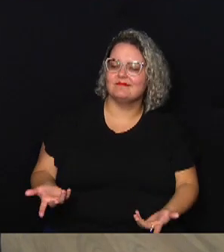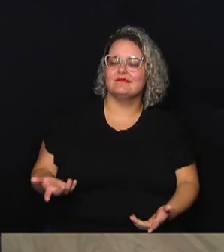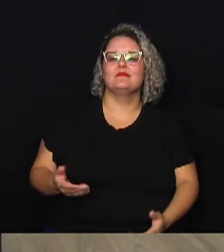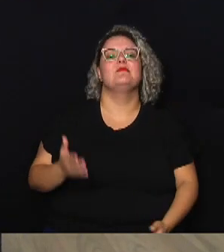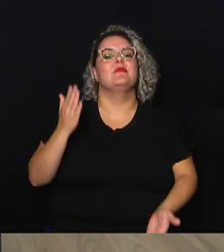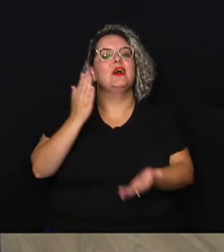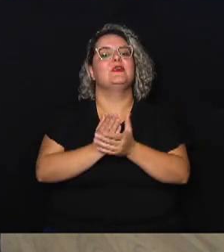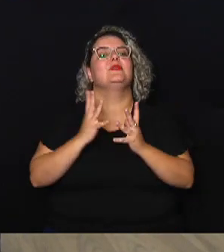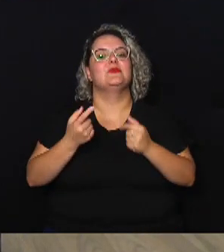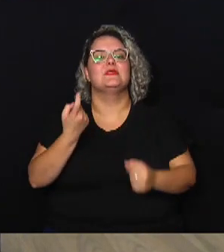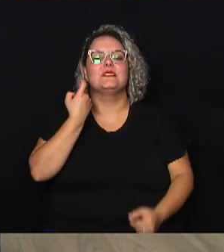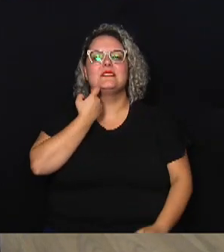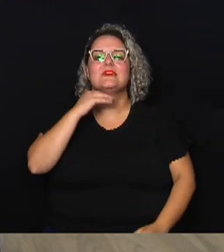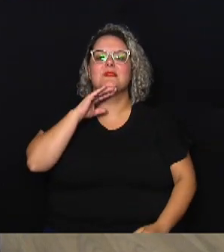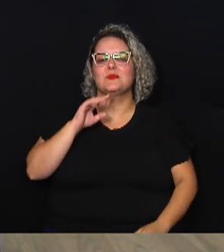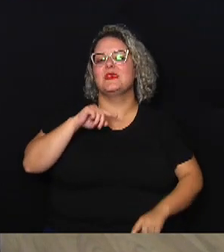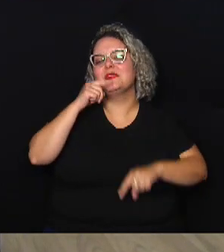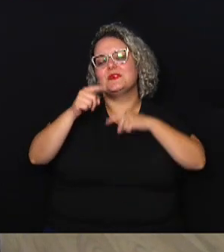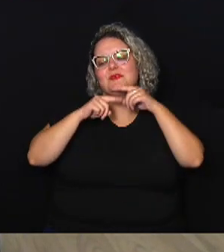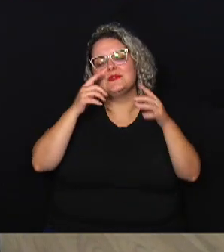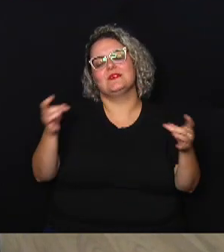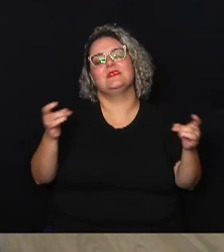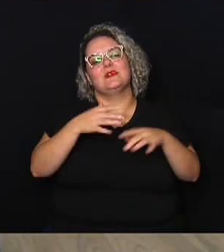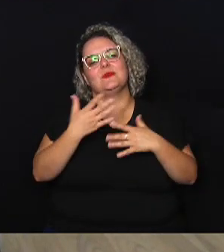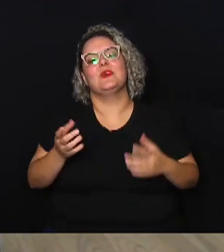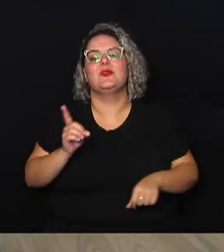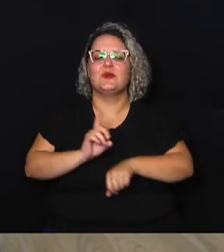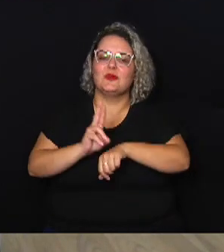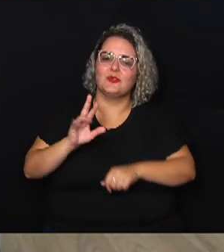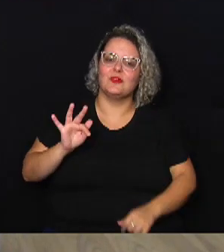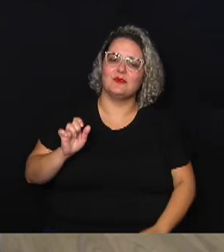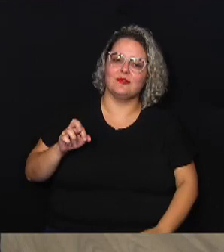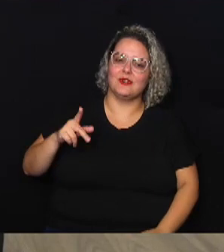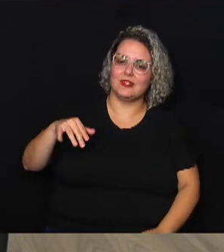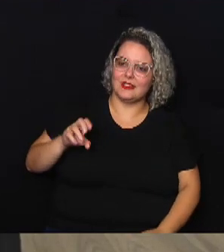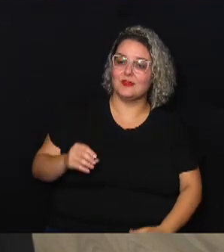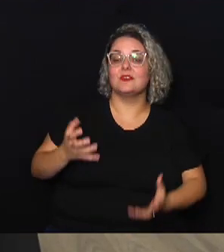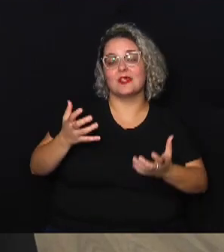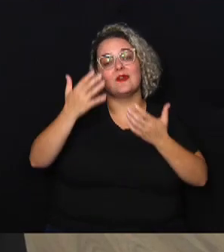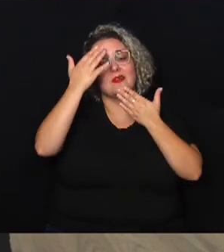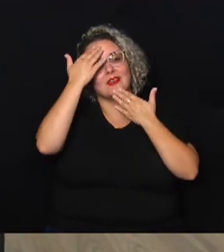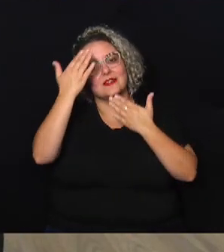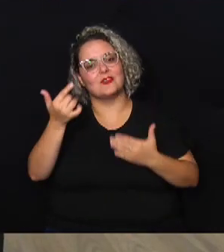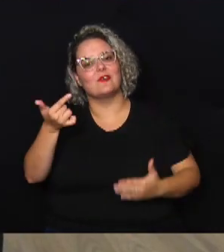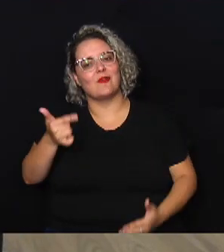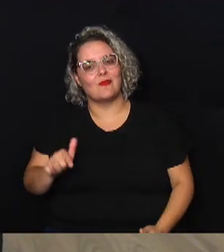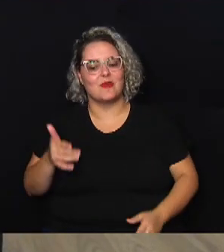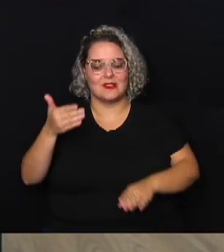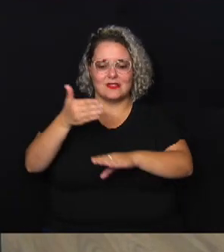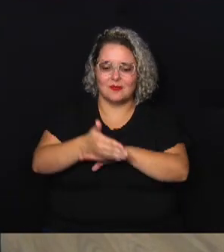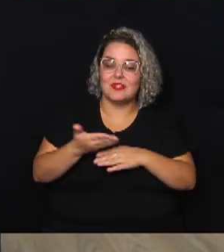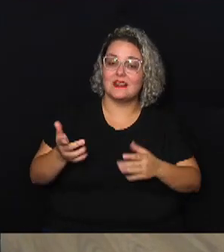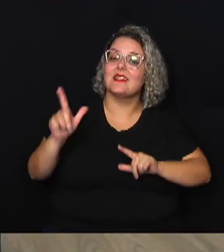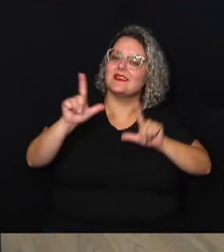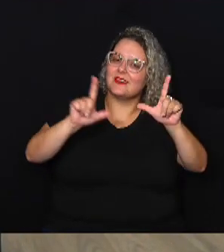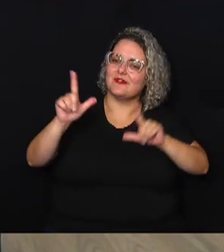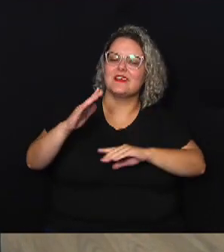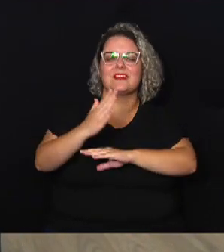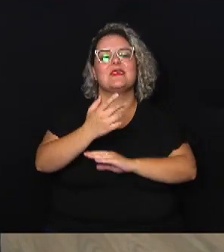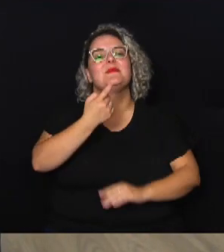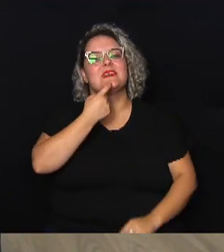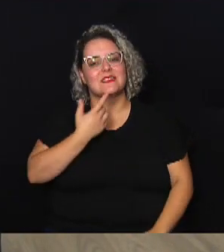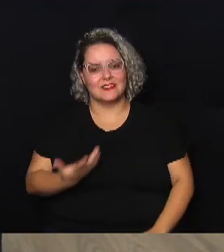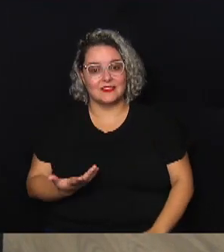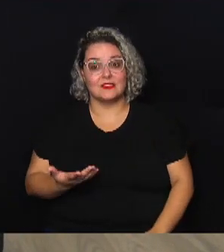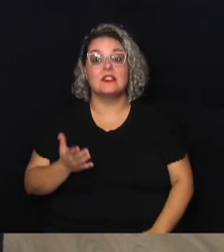para tirar as nossas dúvidas. Dr. Fernando, eu quero agradecer mais uma vez a sua participação aqui na TV Câmara Campinas